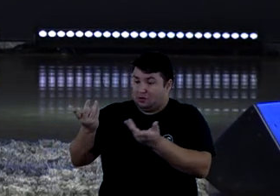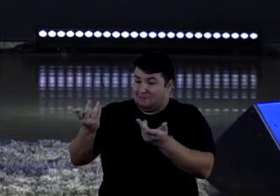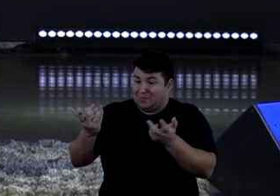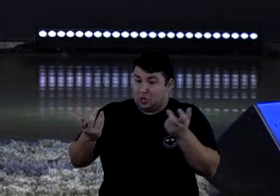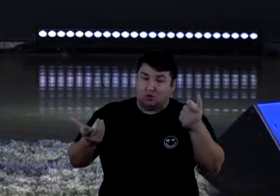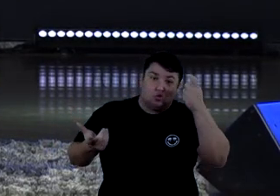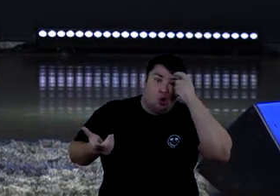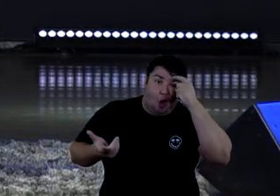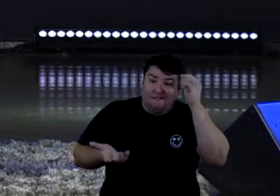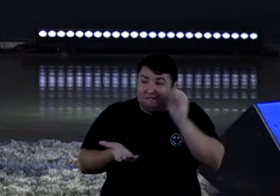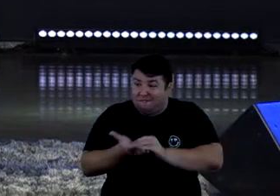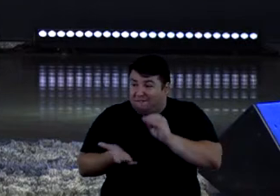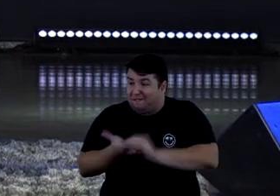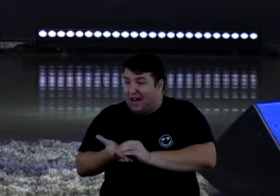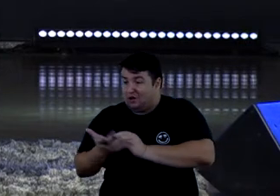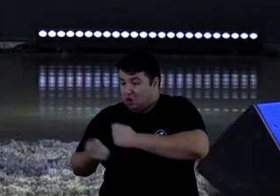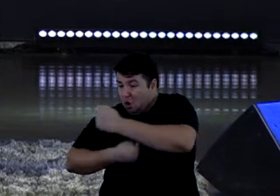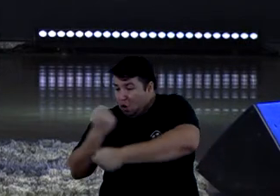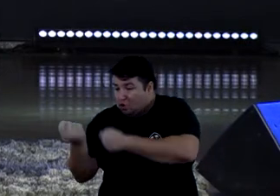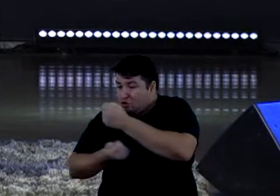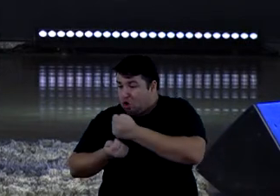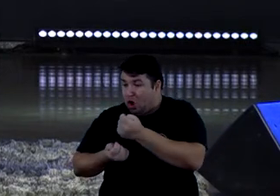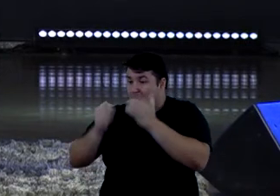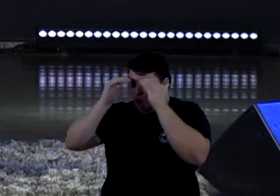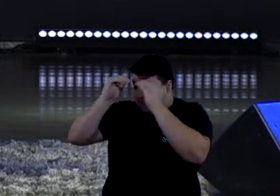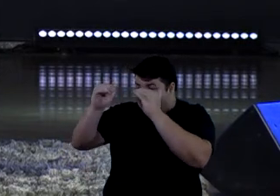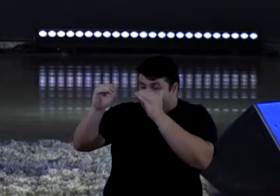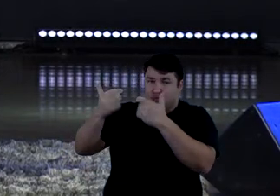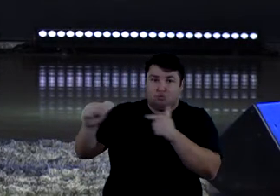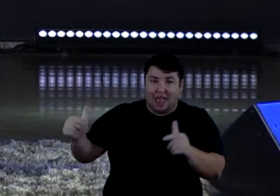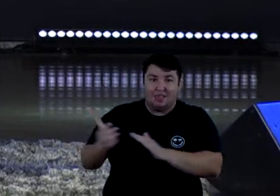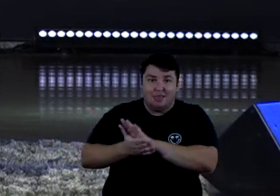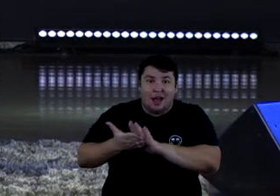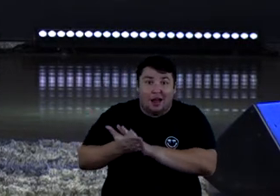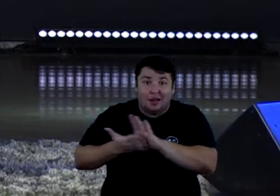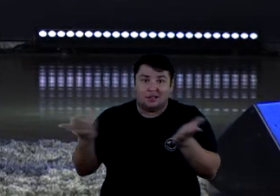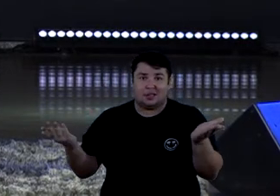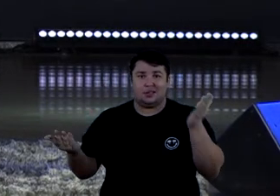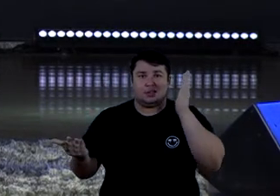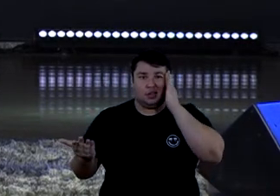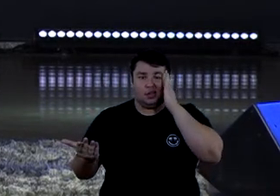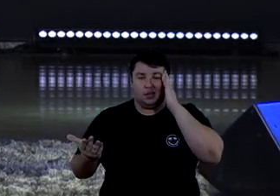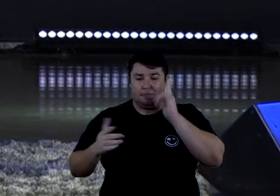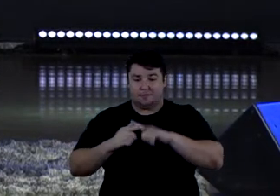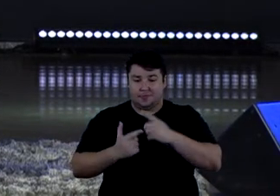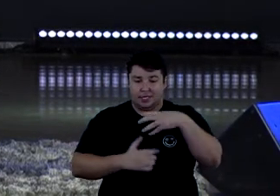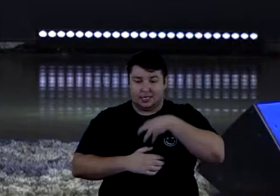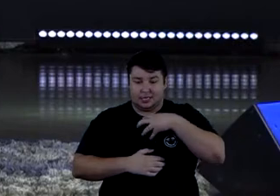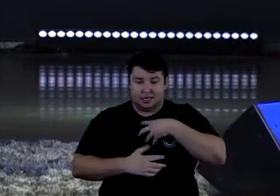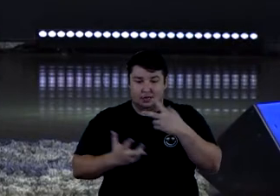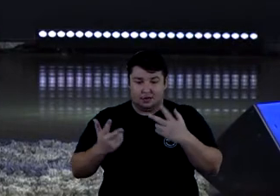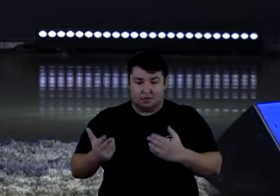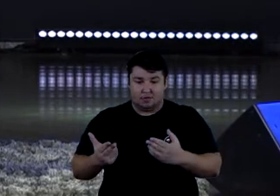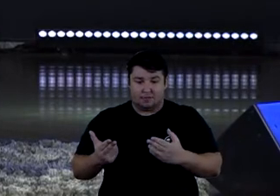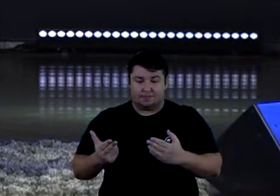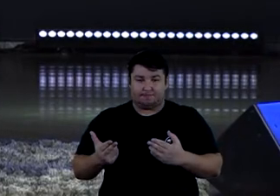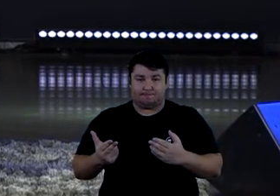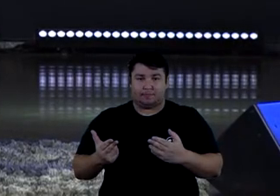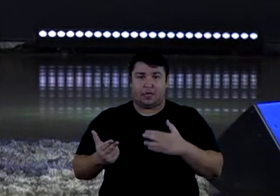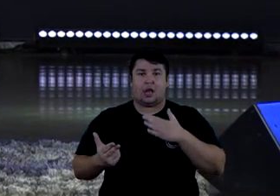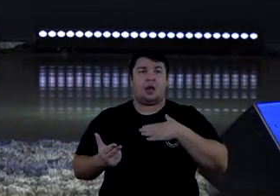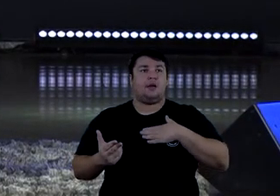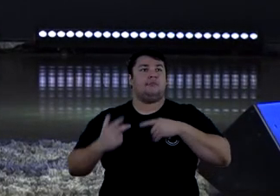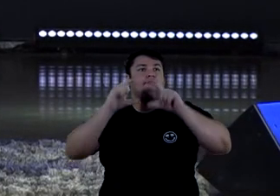noção, não tem pudor, não tem temor, não tem freio. Mas mesmo assim, se auto-intitula,